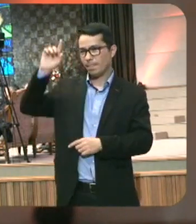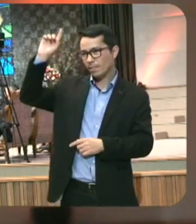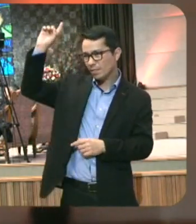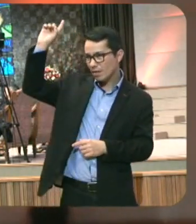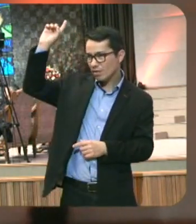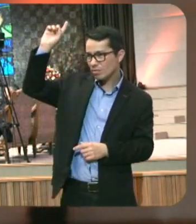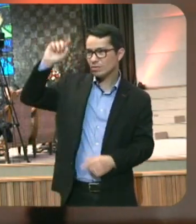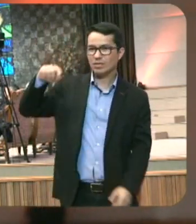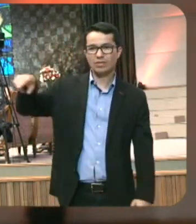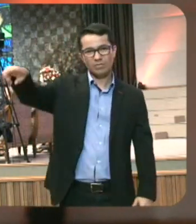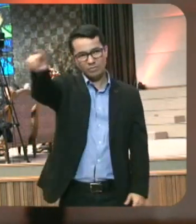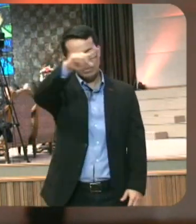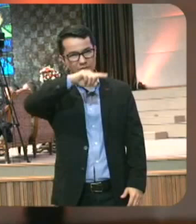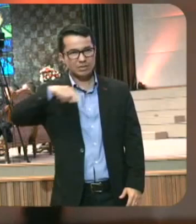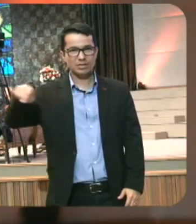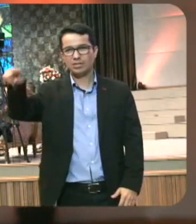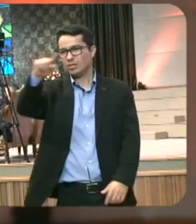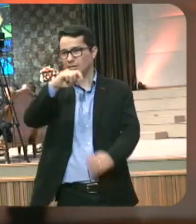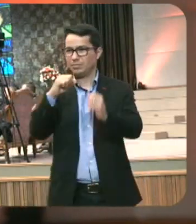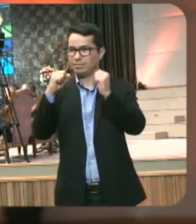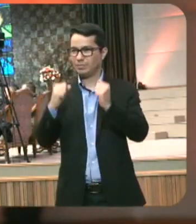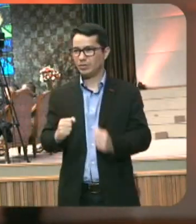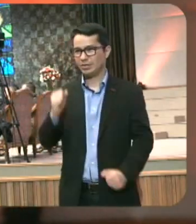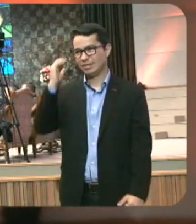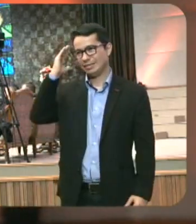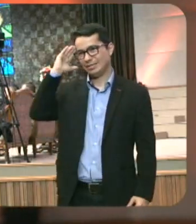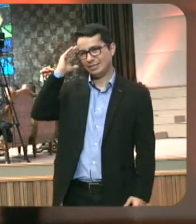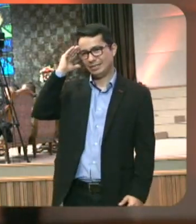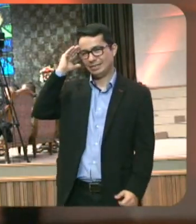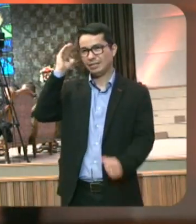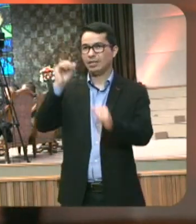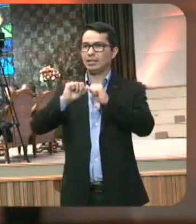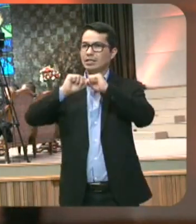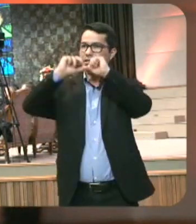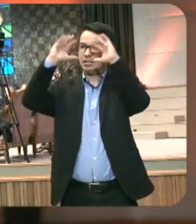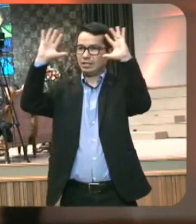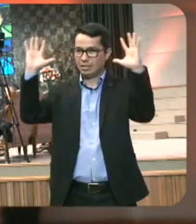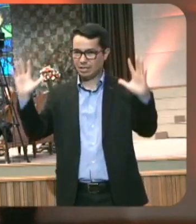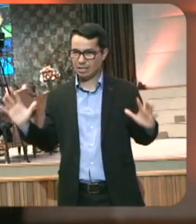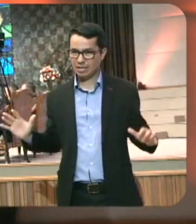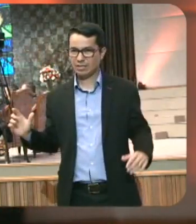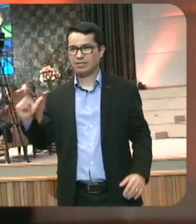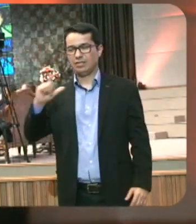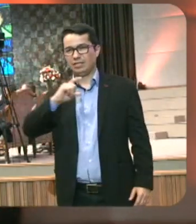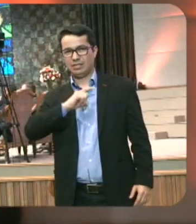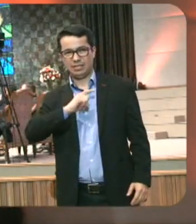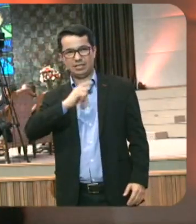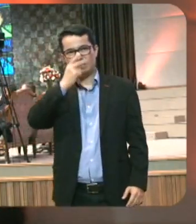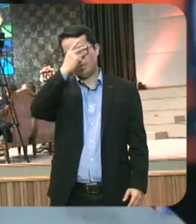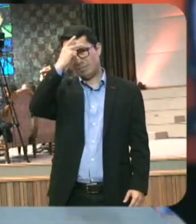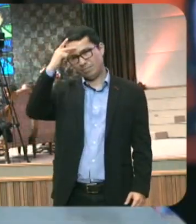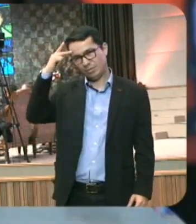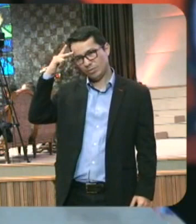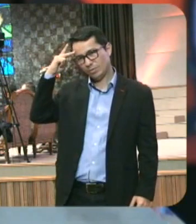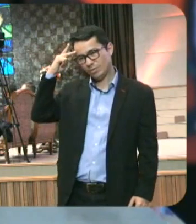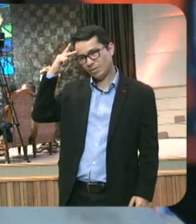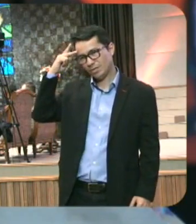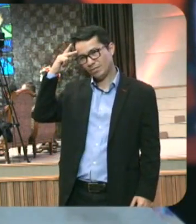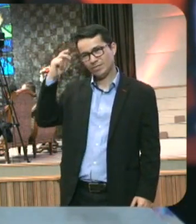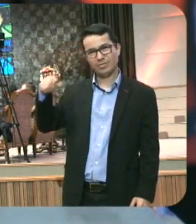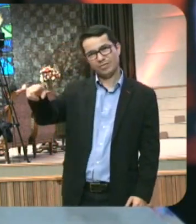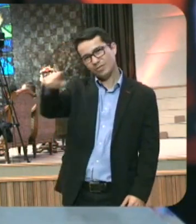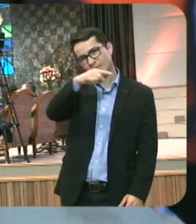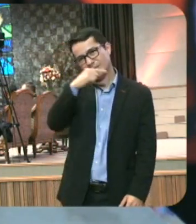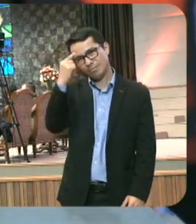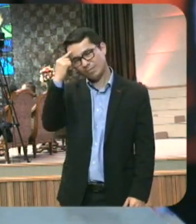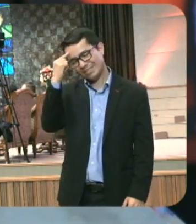solução. E na medida em que a gente faz isso, gente séria, gente com palavra, gente que está disposta a